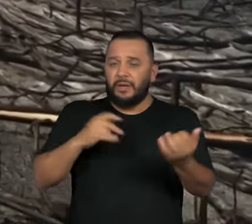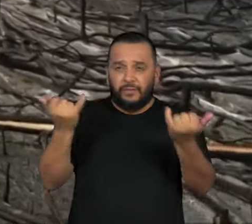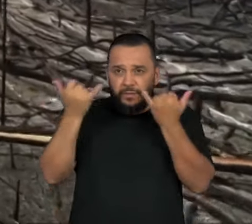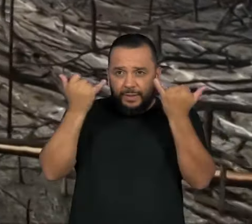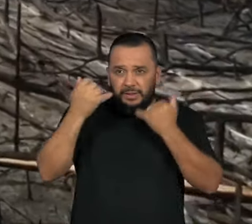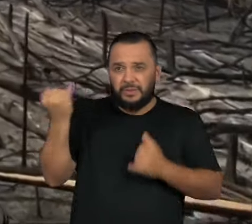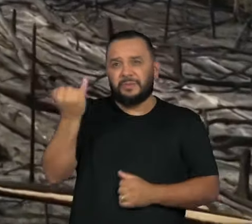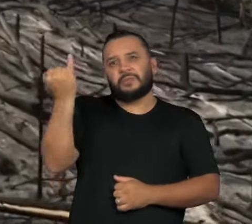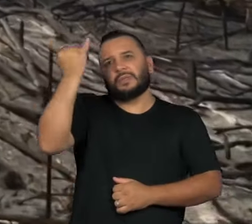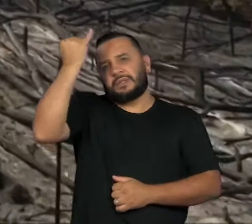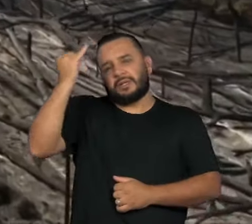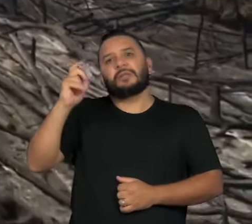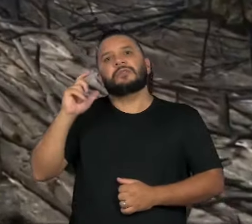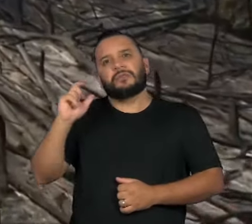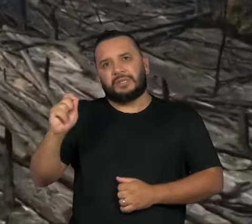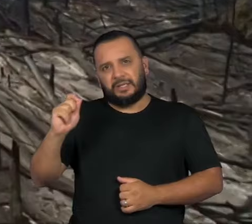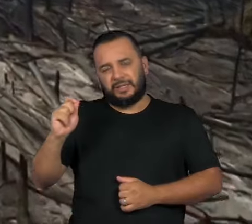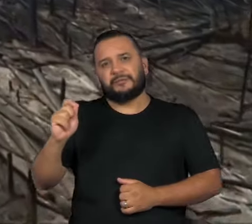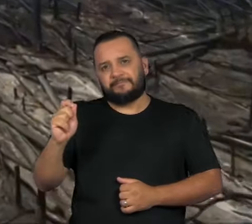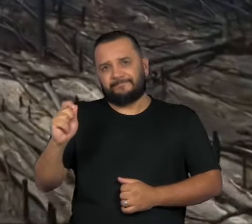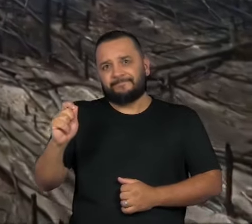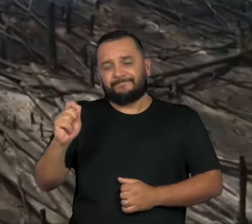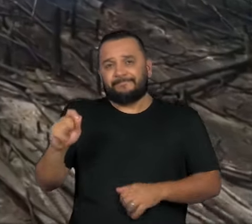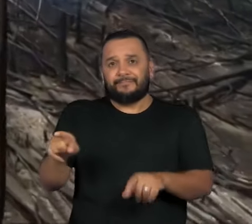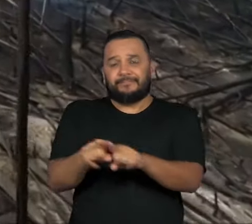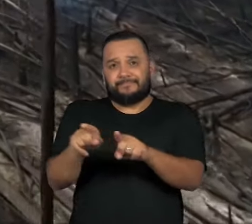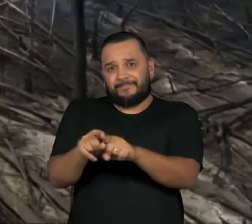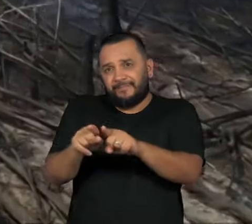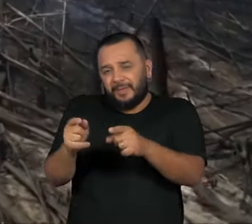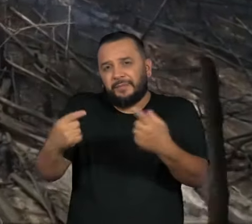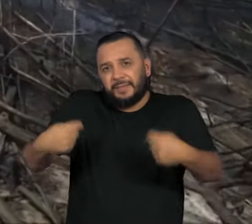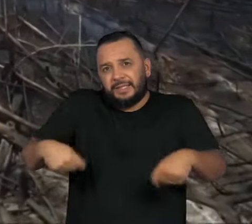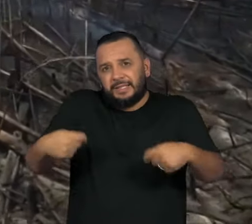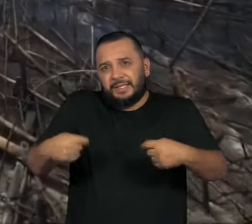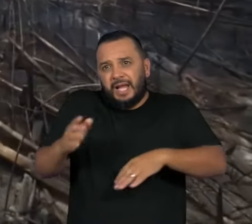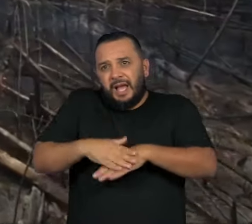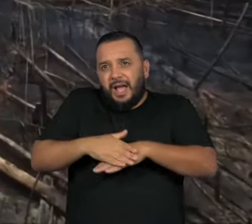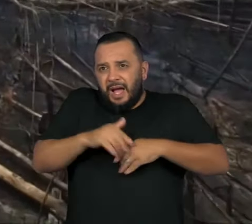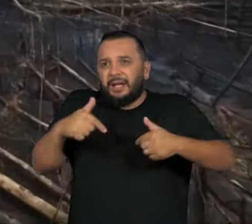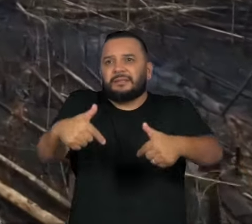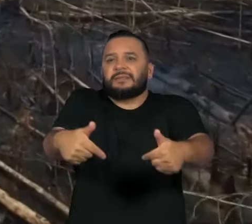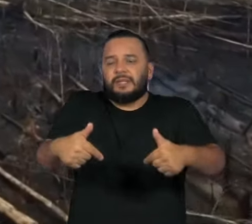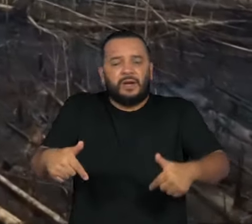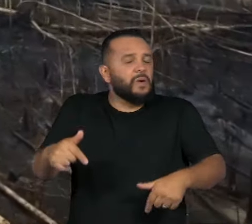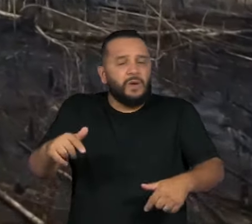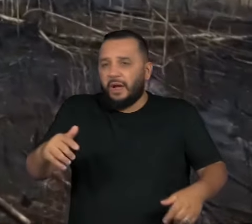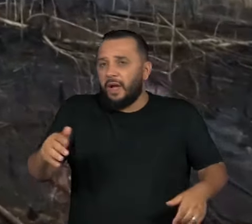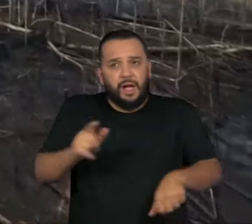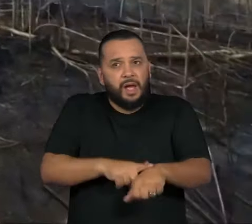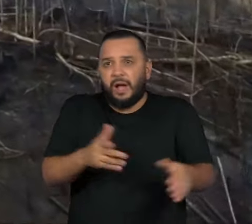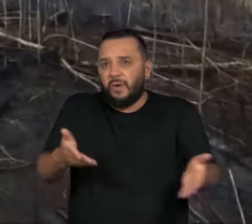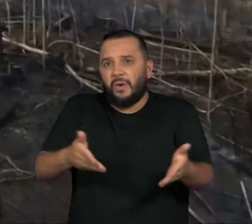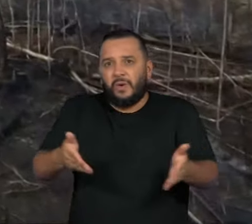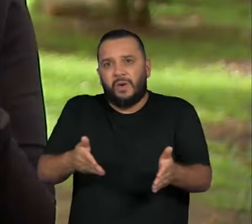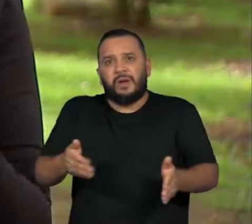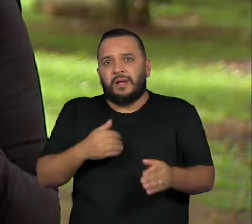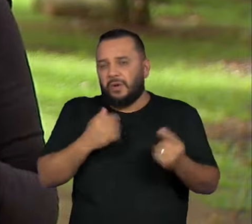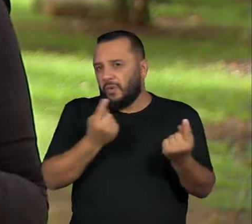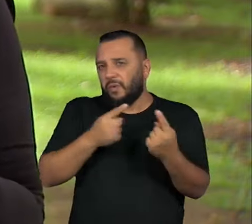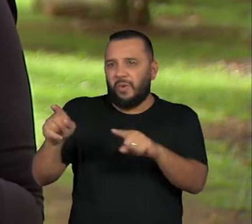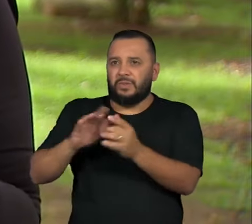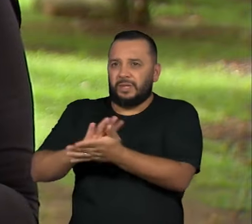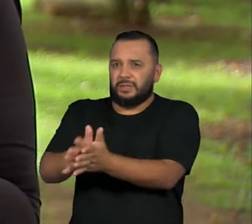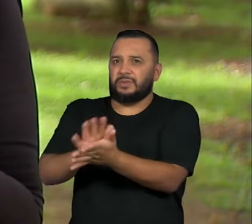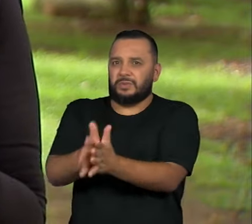da floresta, o estudo mostra a necessidade de ações imediatas de combate à degradação. Quando a